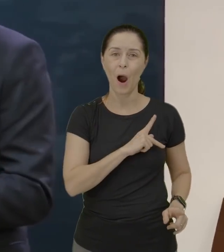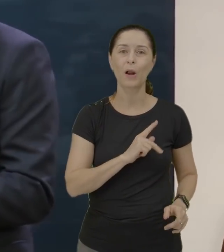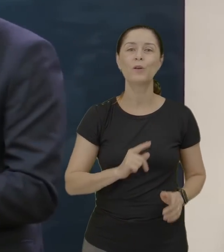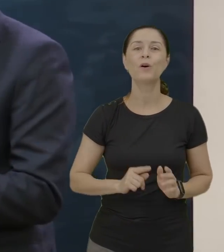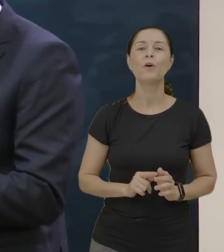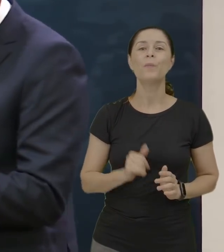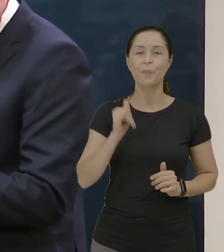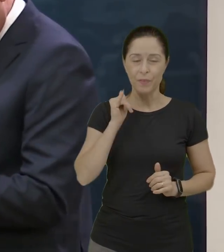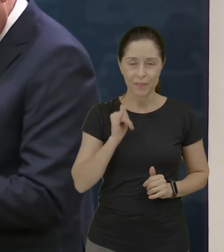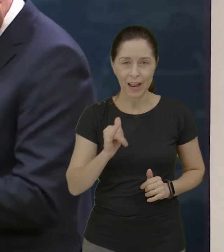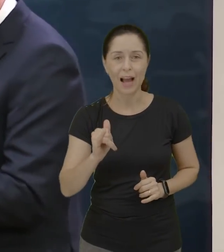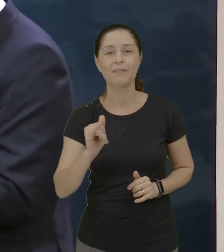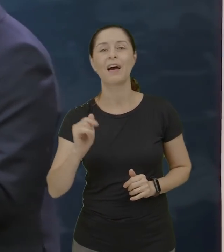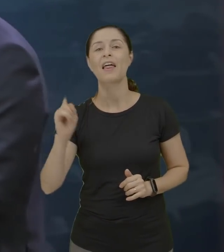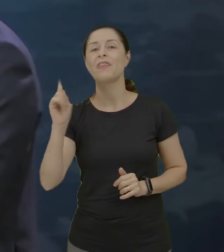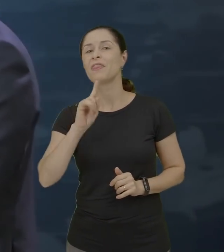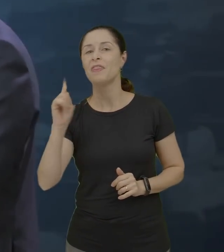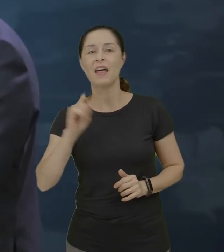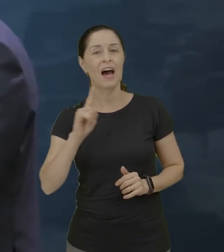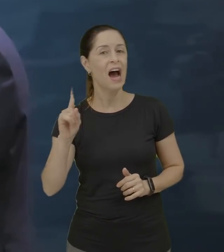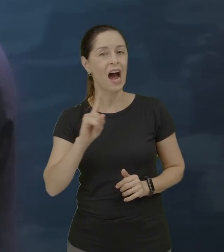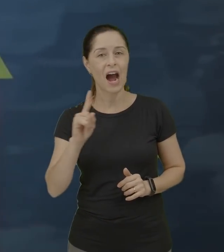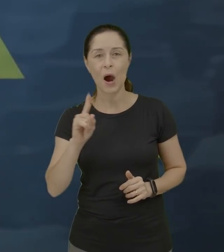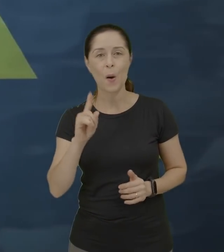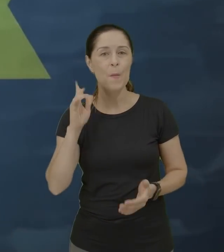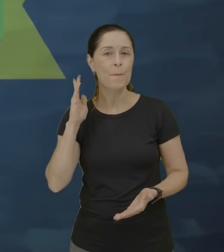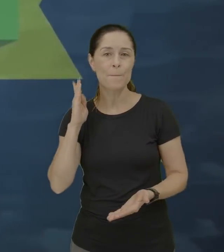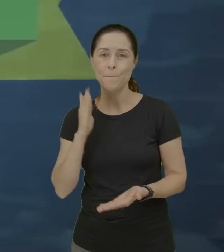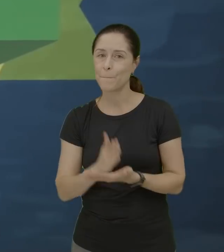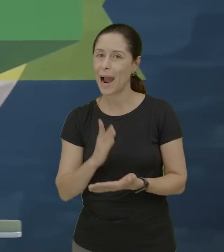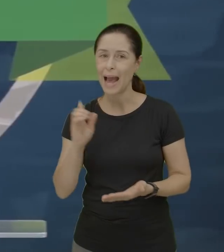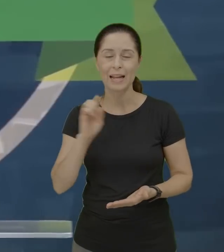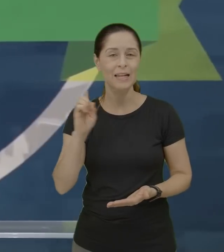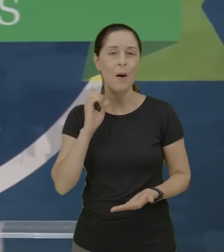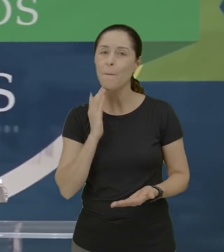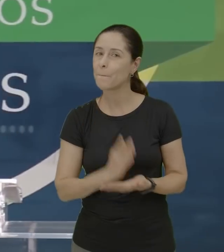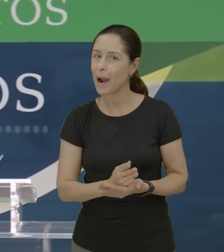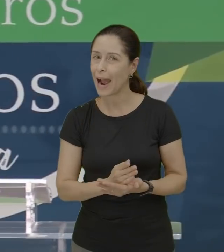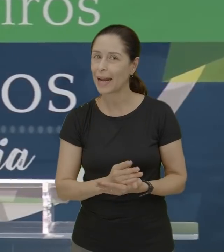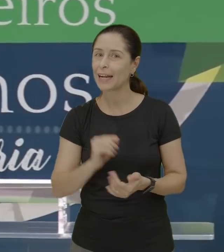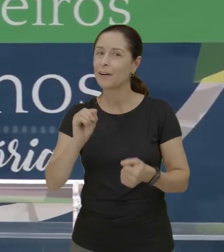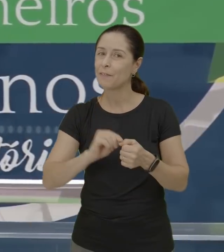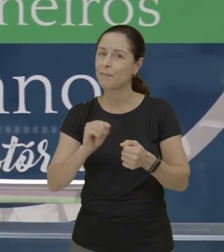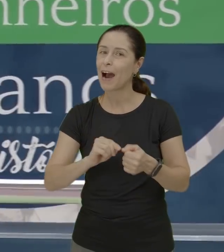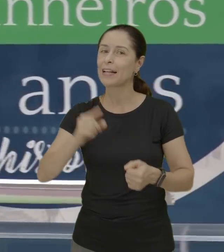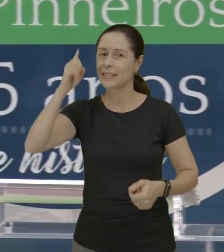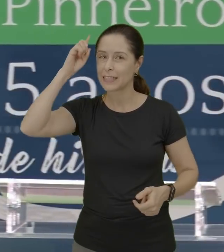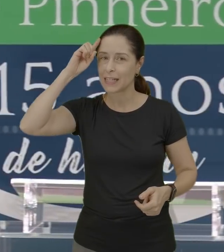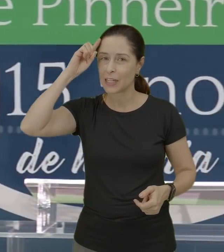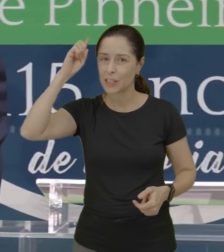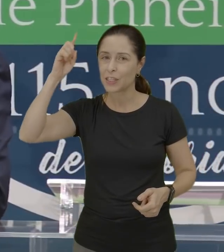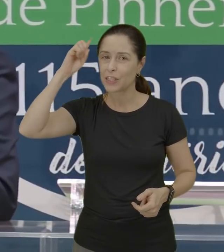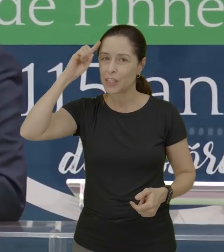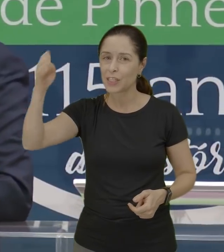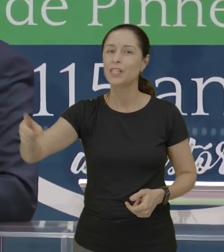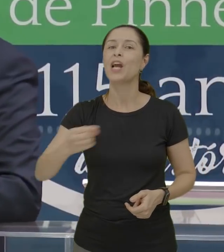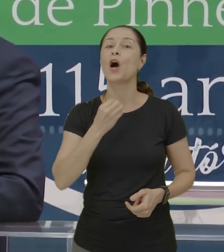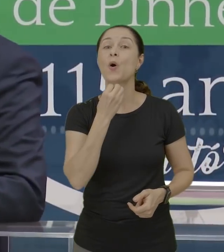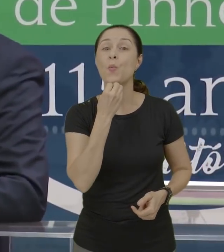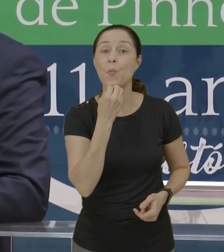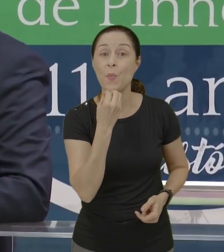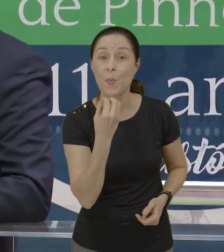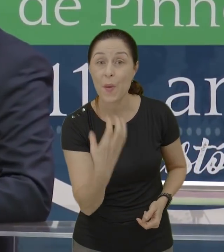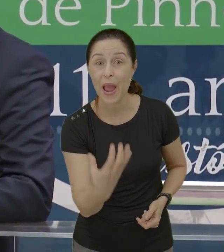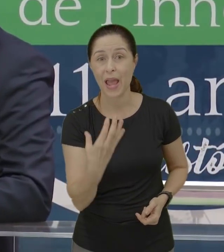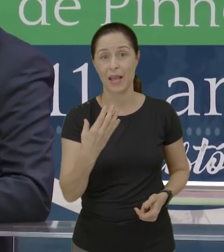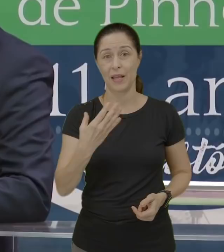fazer o bem. Por que não? Porque a seu tempo ceifaremos, se não desfalecermos. O que ele está querendo dizer